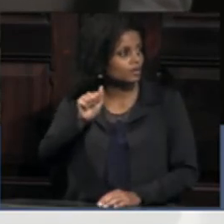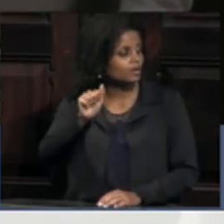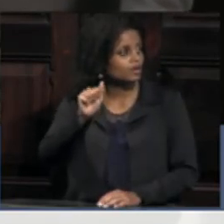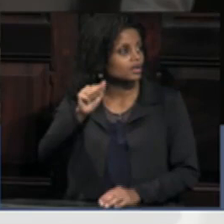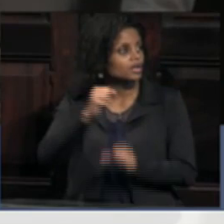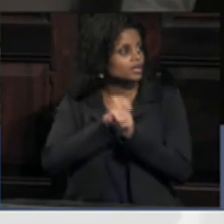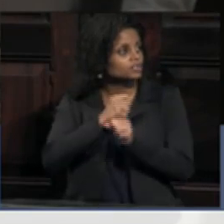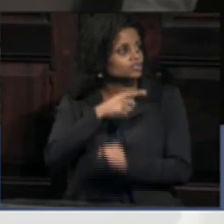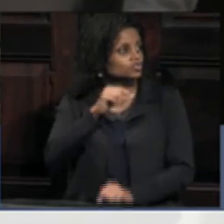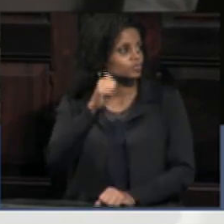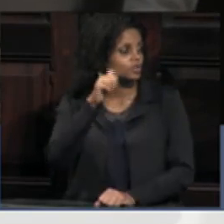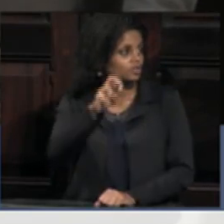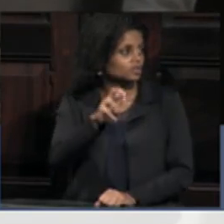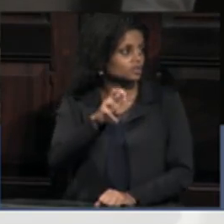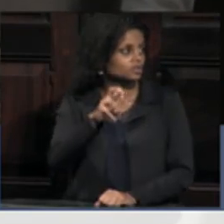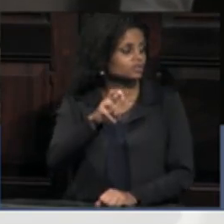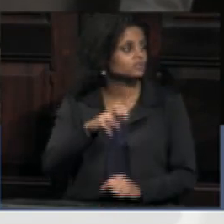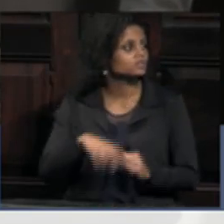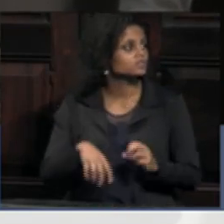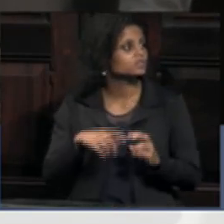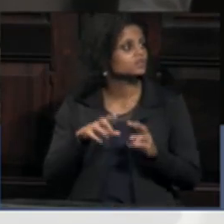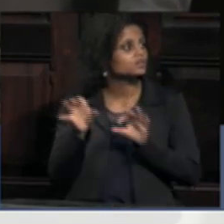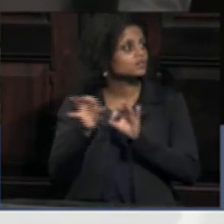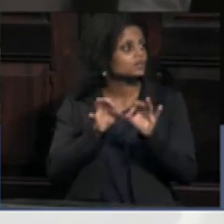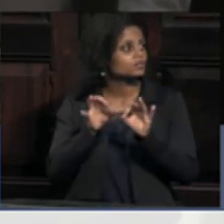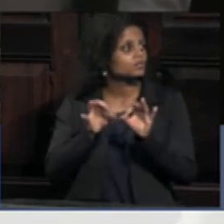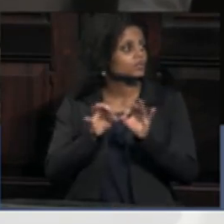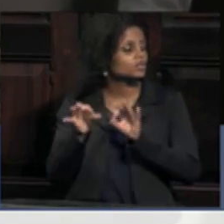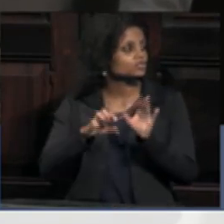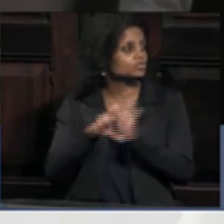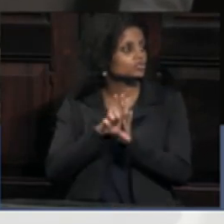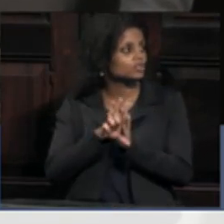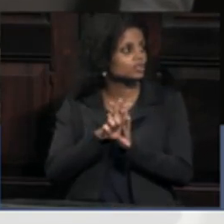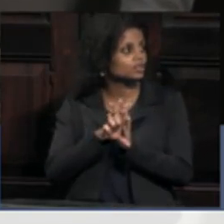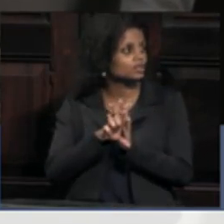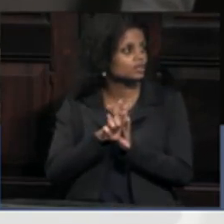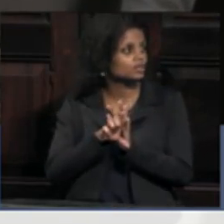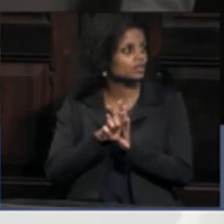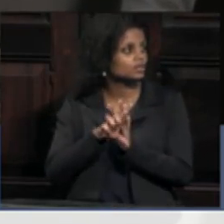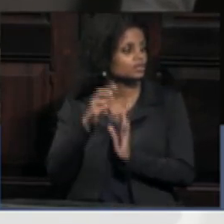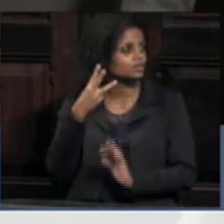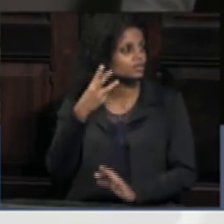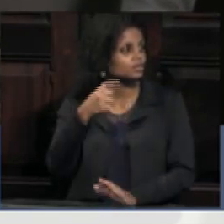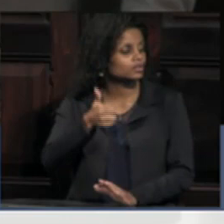663/2015, de autoria do deputado Benedito Alves. Veto total aposto ao projeto de lei